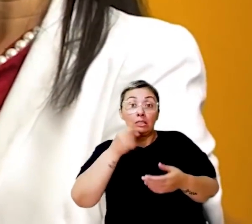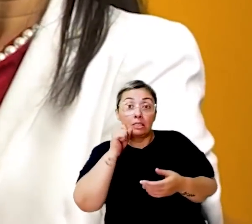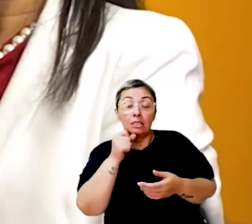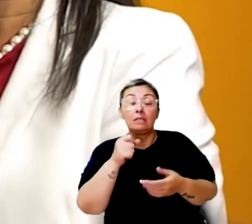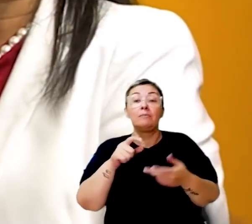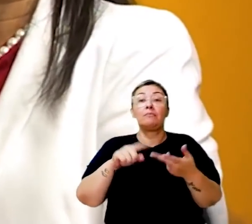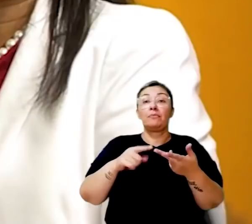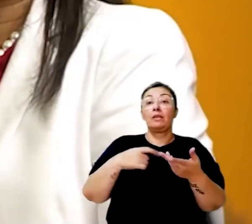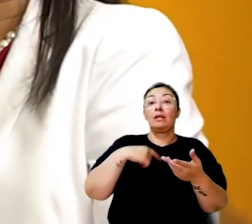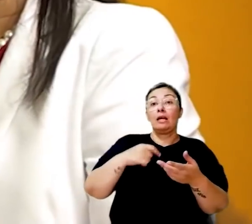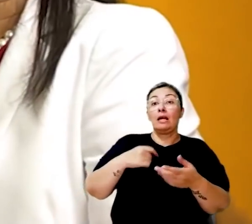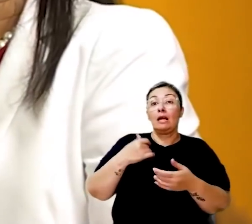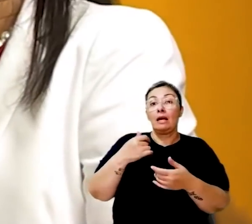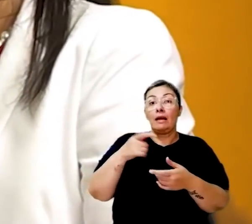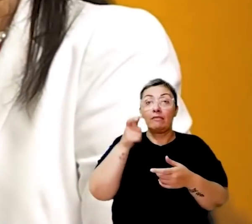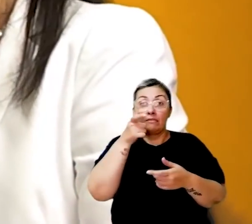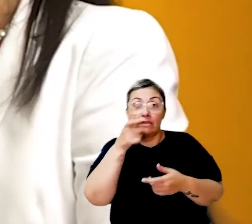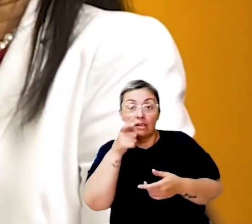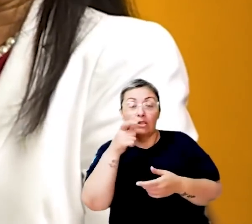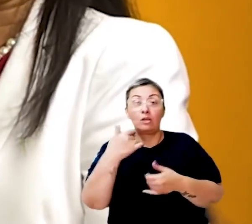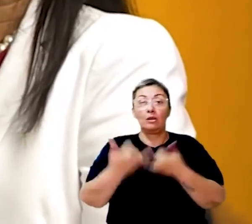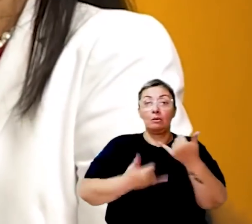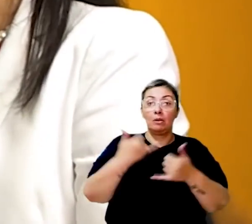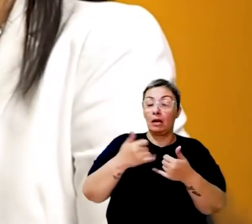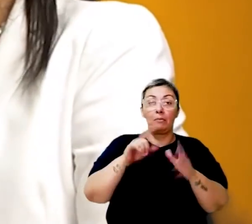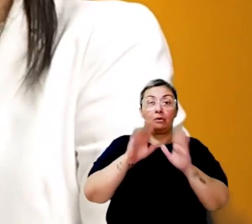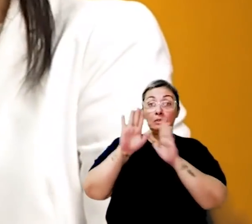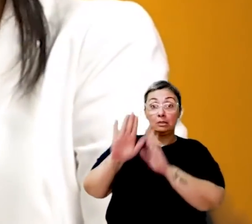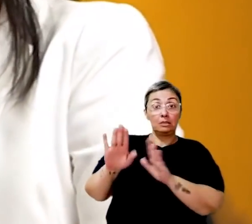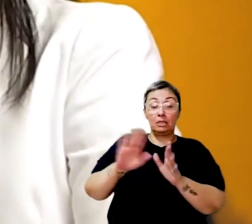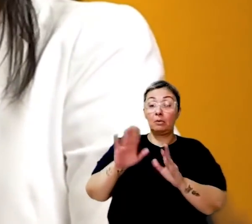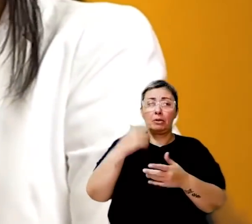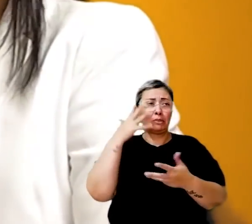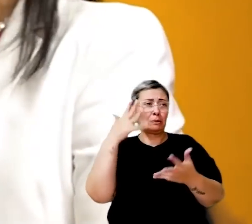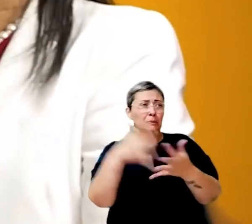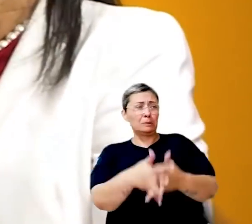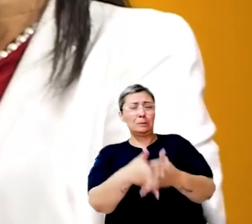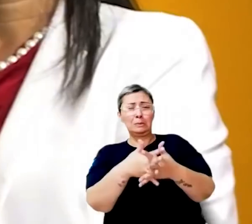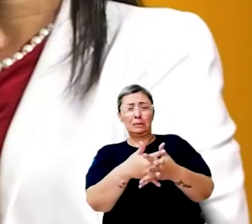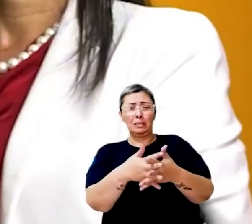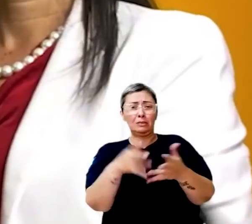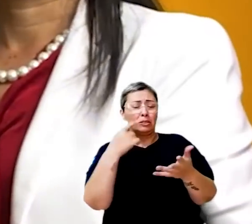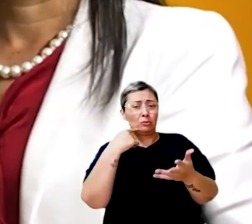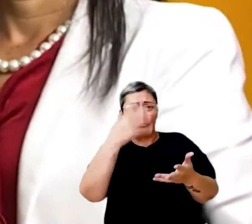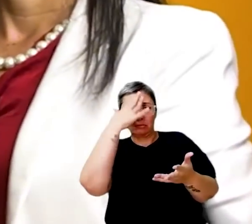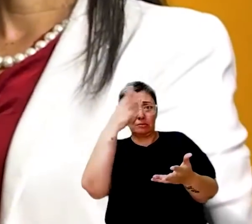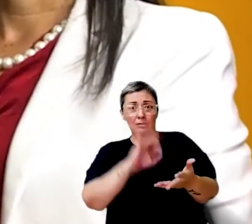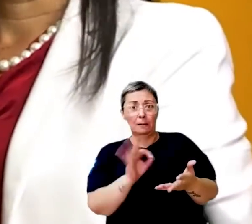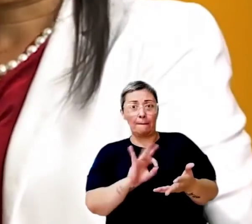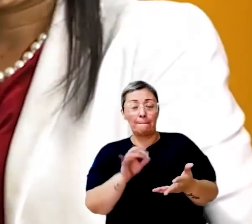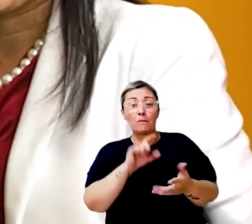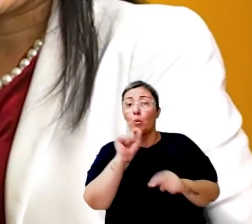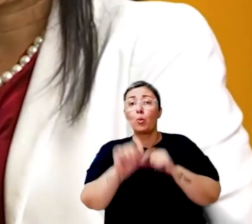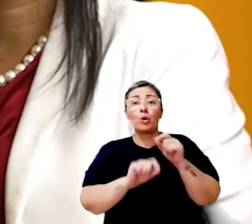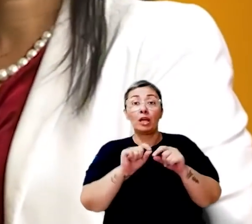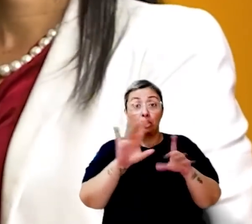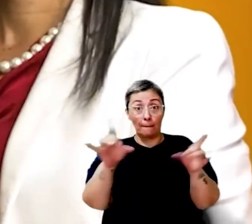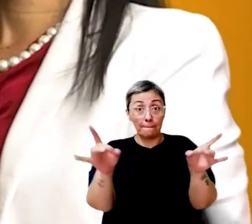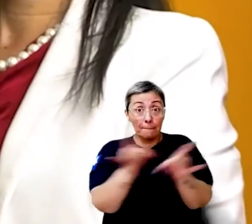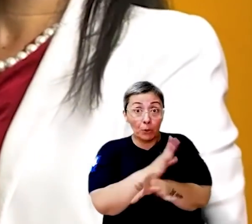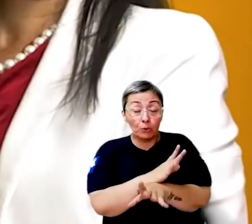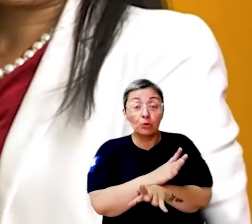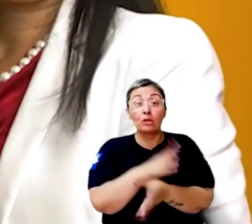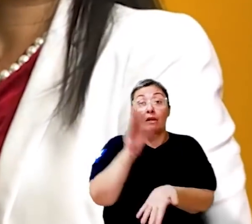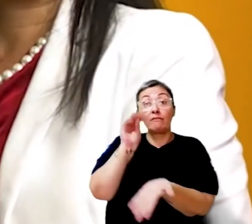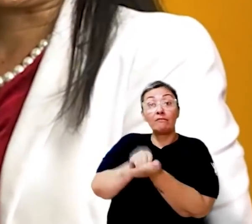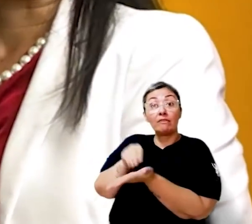boliche, as imagens não podem ficar aqui. Por quê? Senão ela fica confusa. Ela não vai entender o que ela fez do